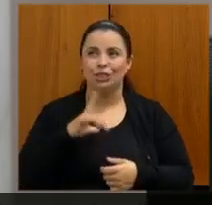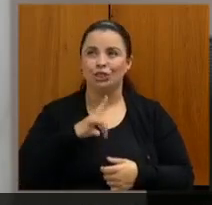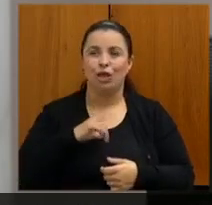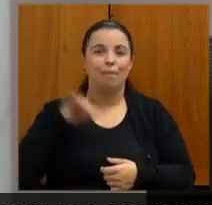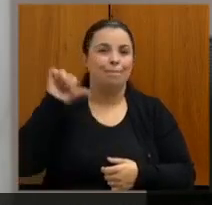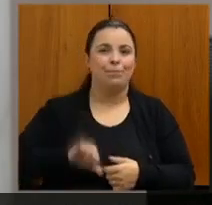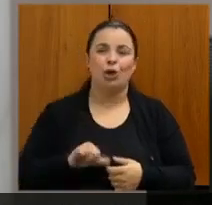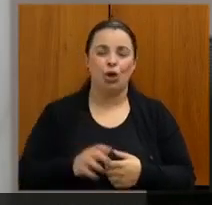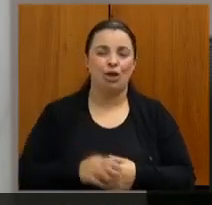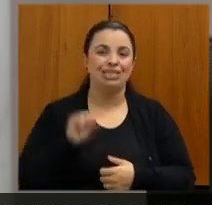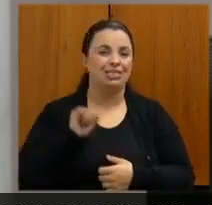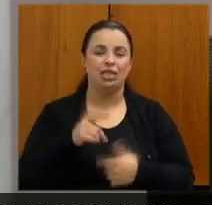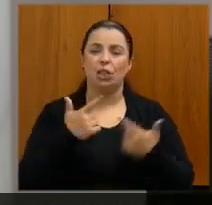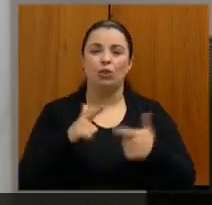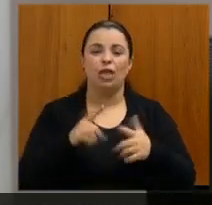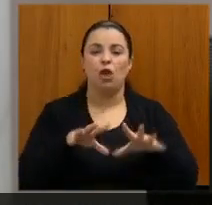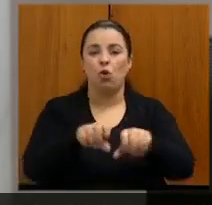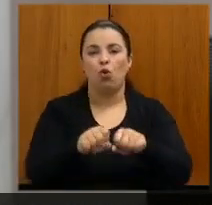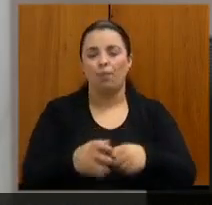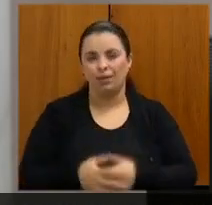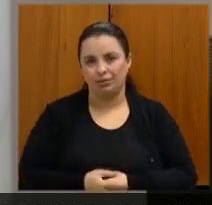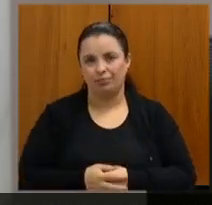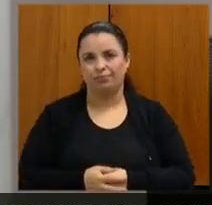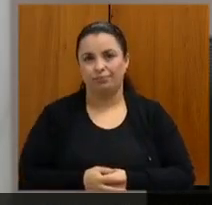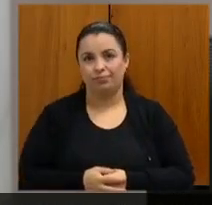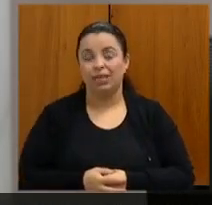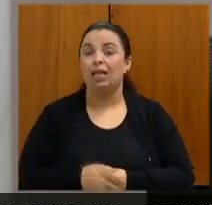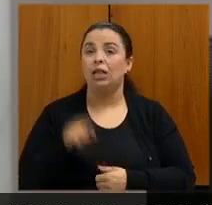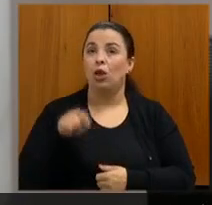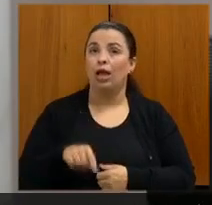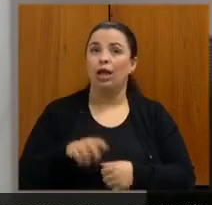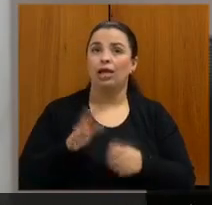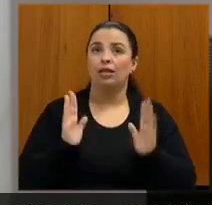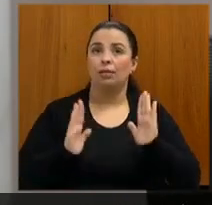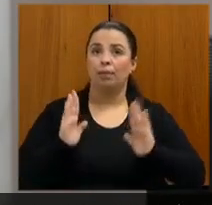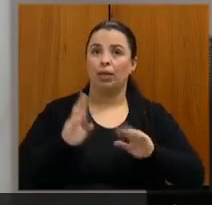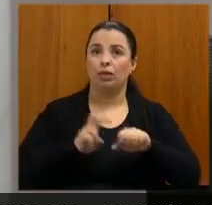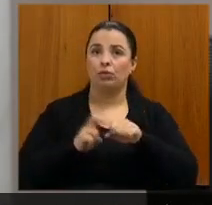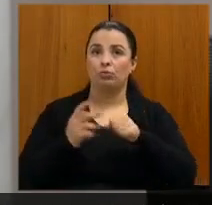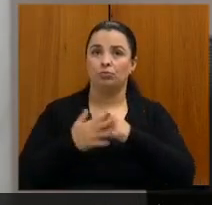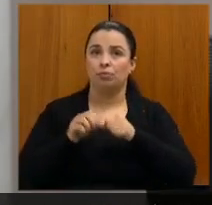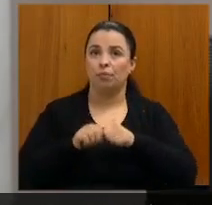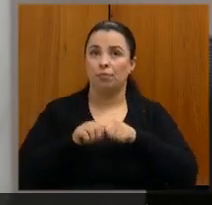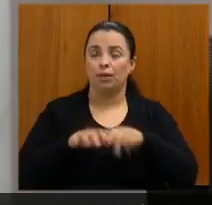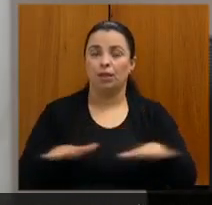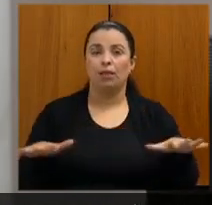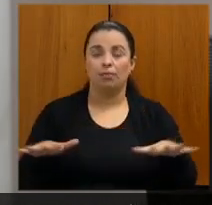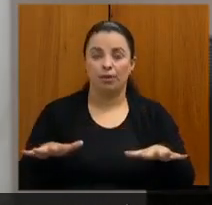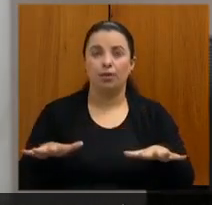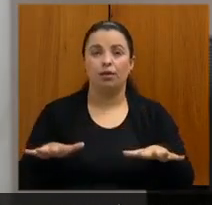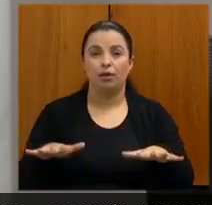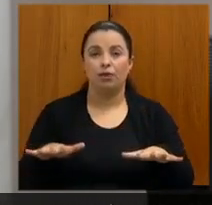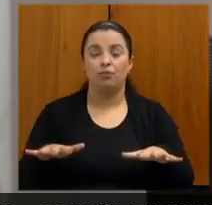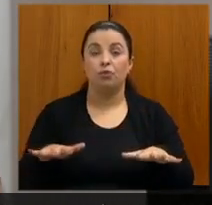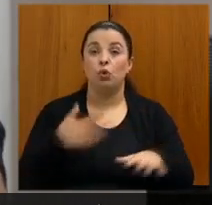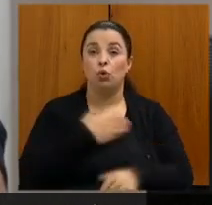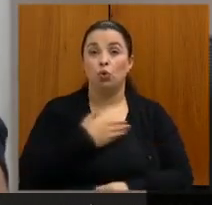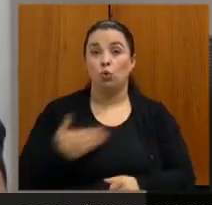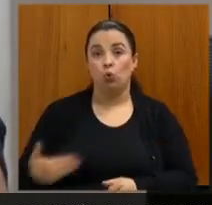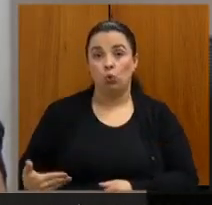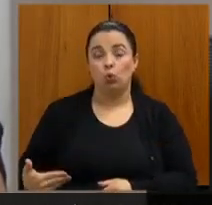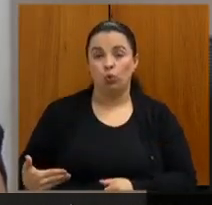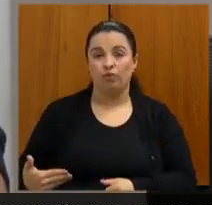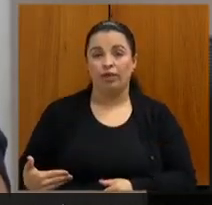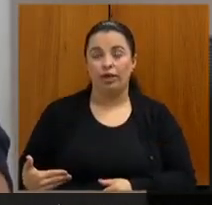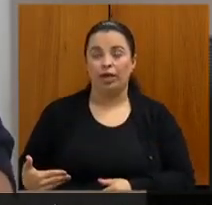muito pior então nessa pandemia nessa pandemia o governo